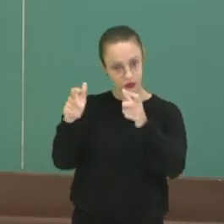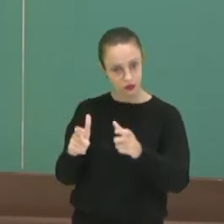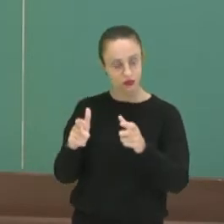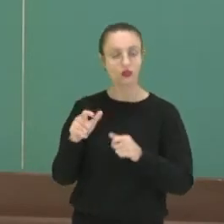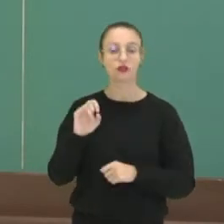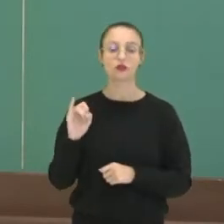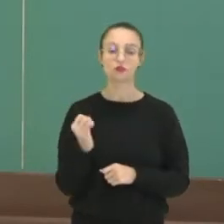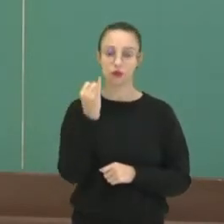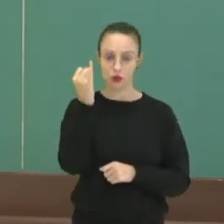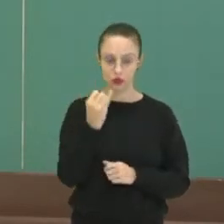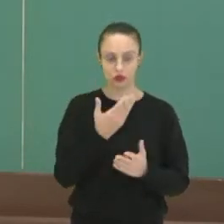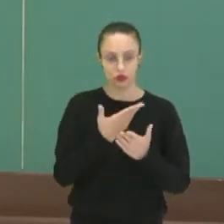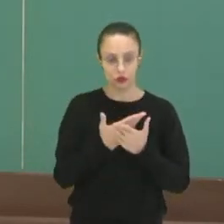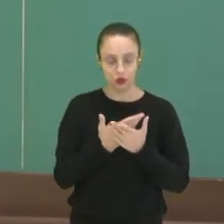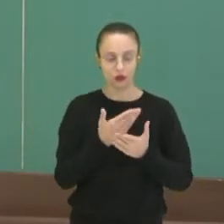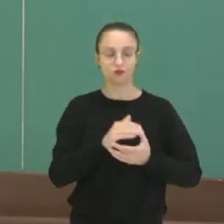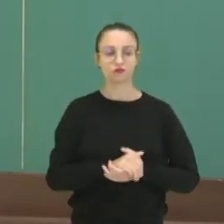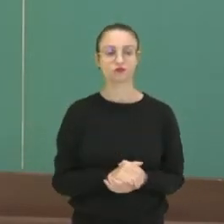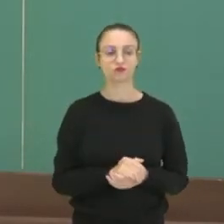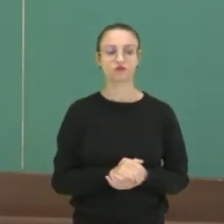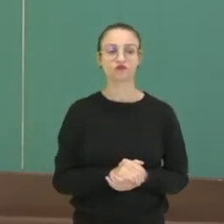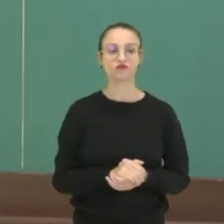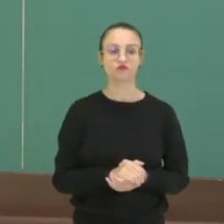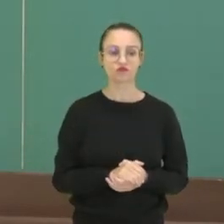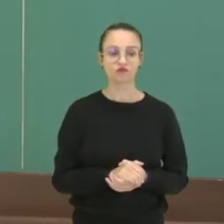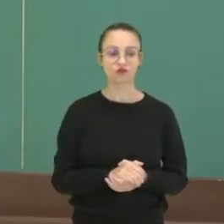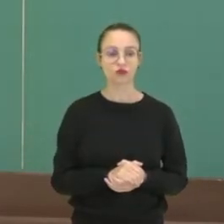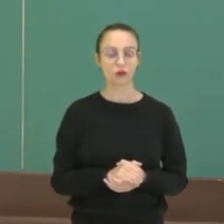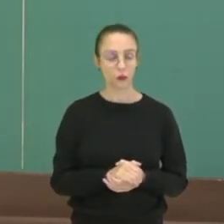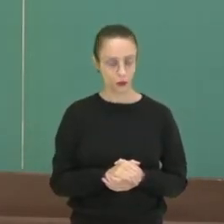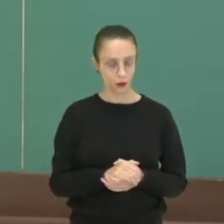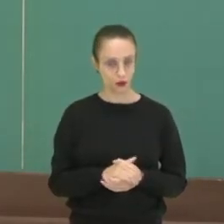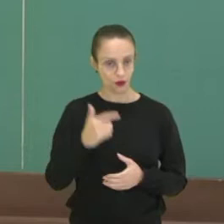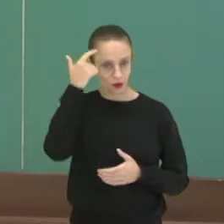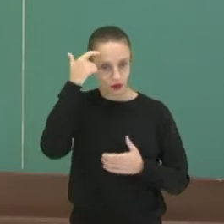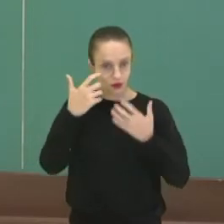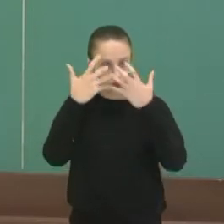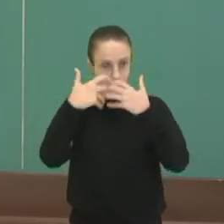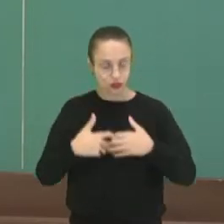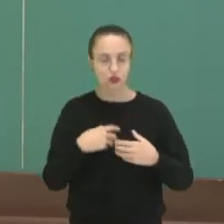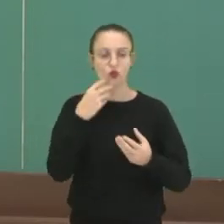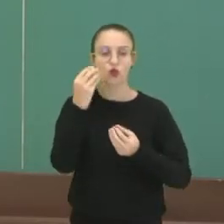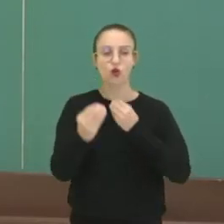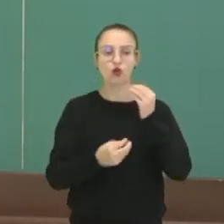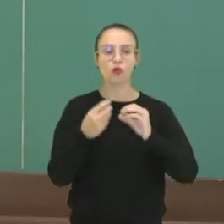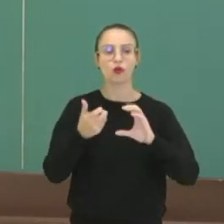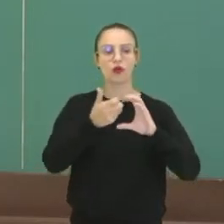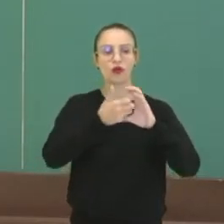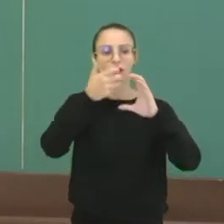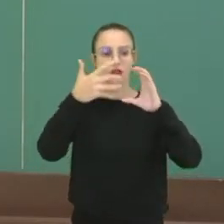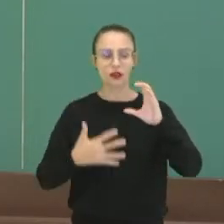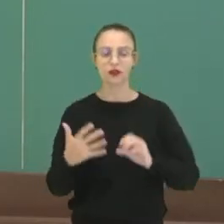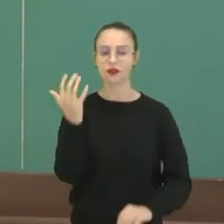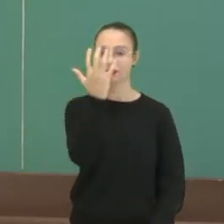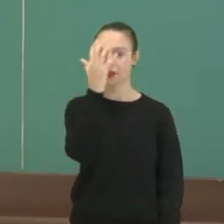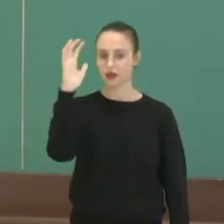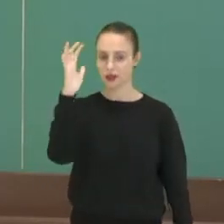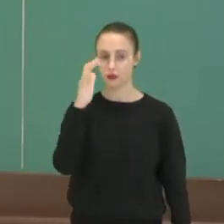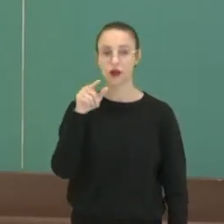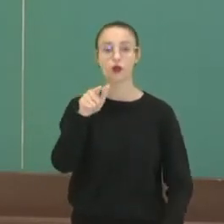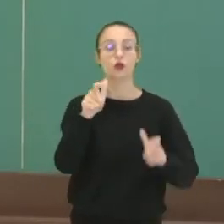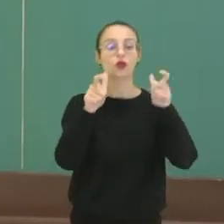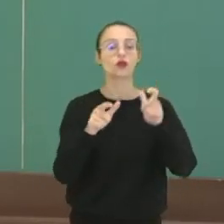isso que é importante a gente estudar. E aí, vamos refletir ali a respeito. Como é caracterizado o clima do local onde